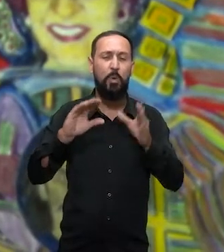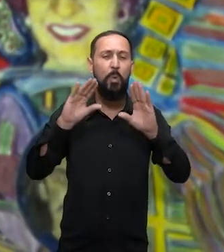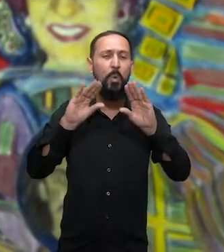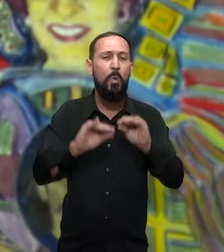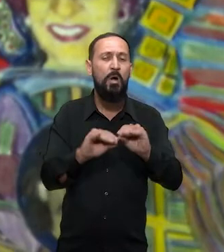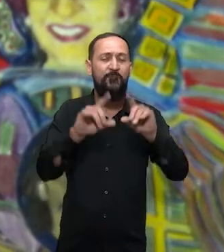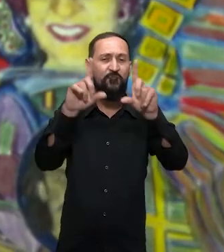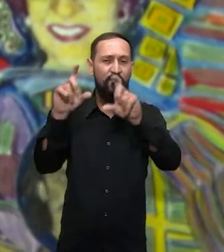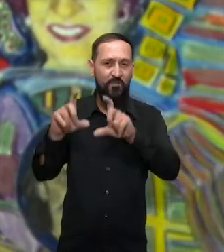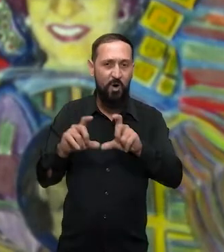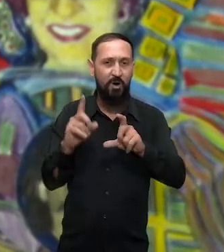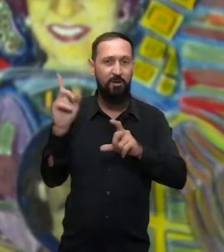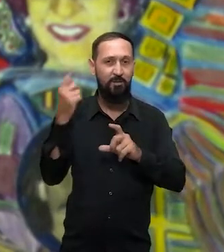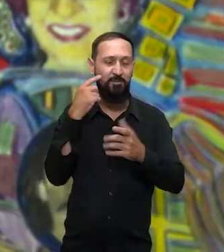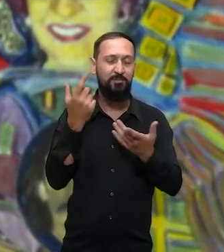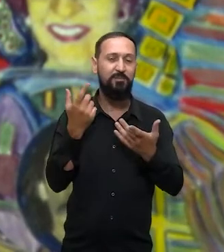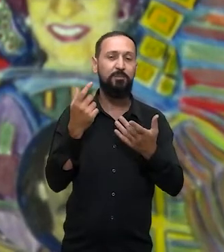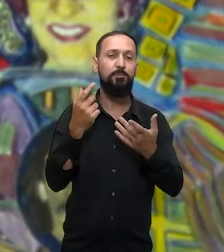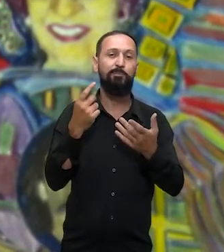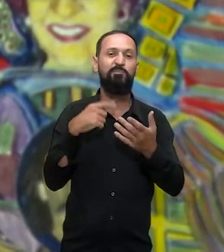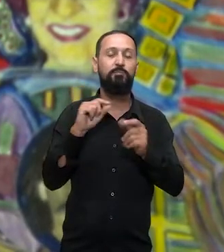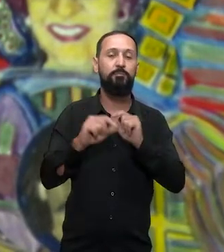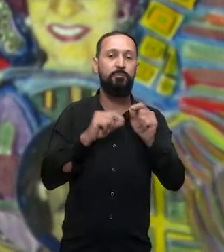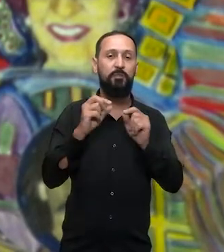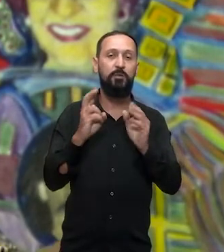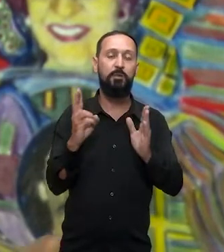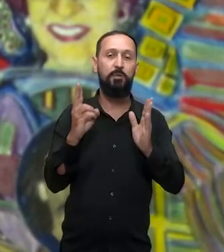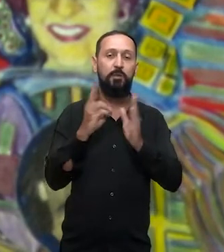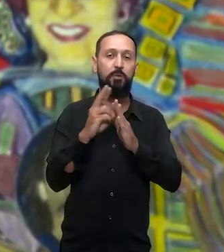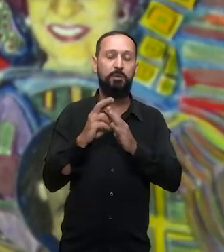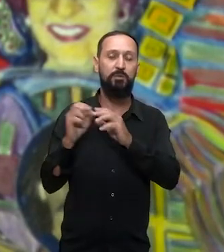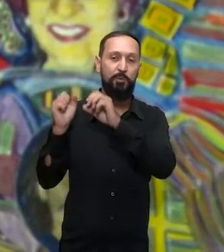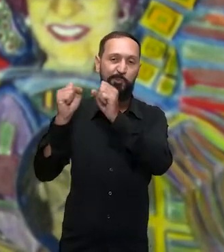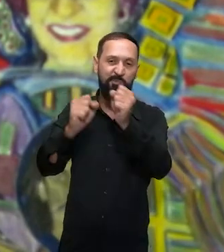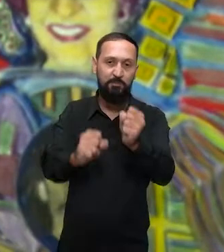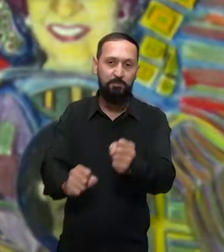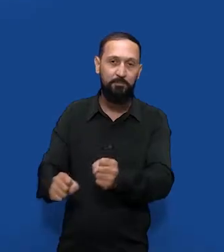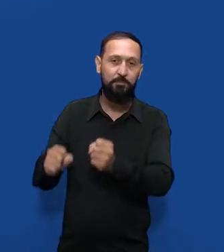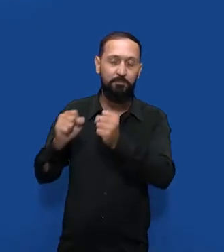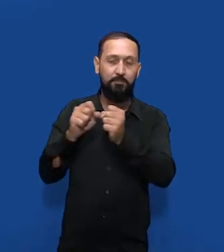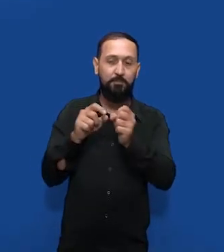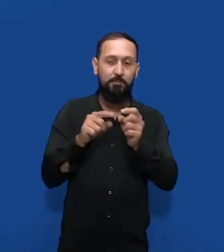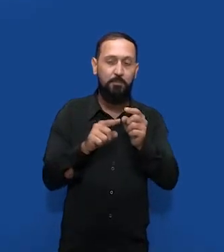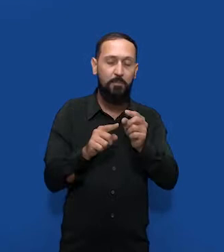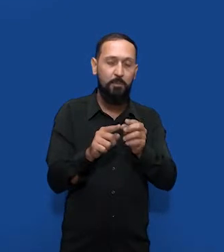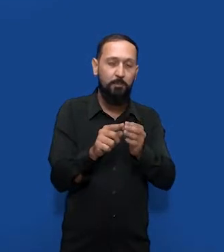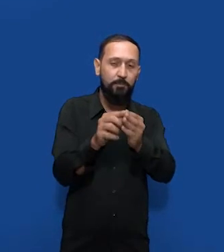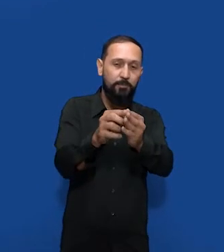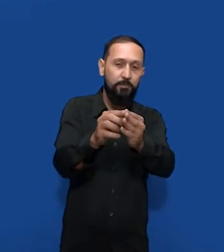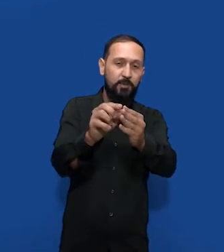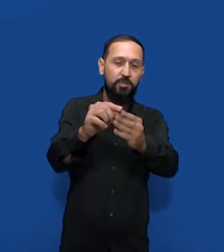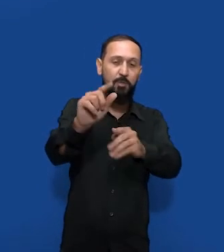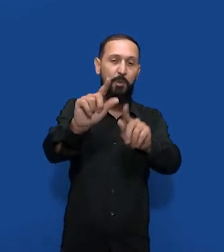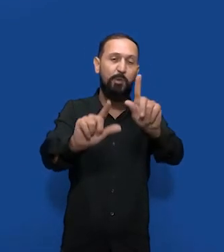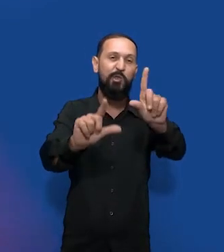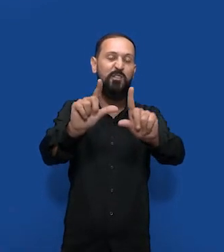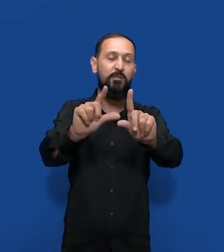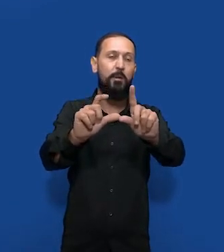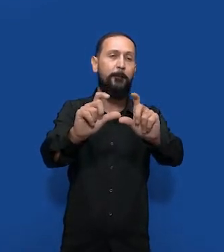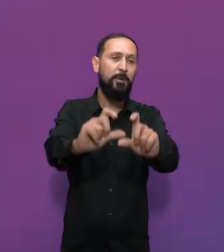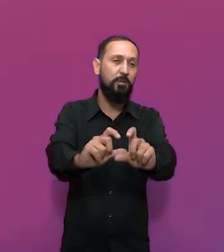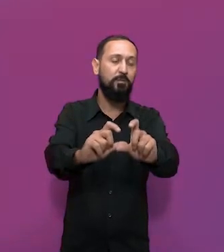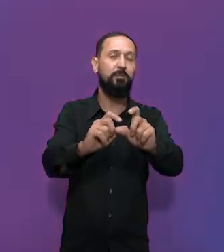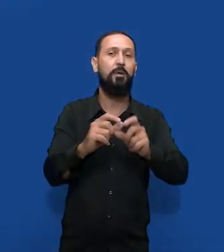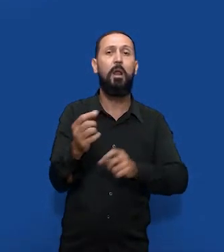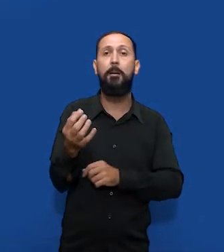fotográfico, fantástico, e que ele punha o índio remando, e lá na ponta da canoa uma televisãozinha